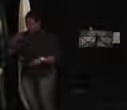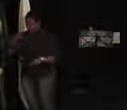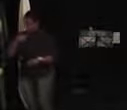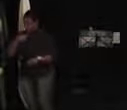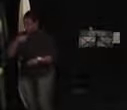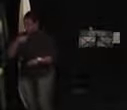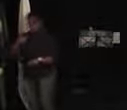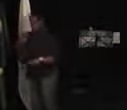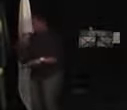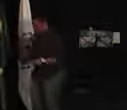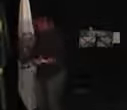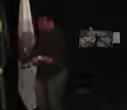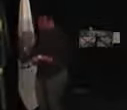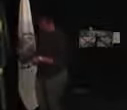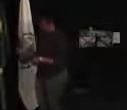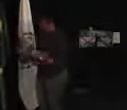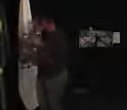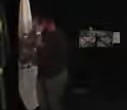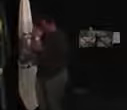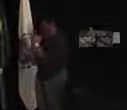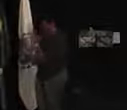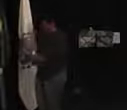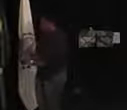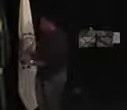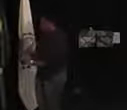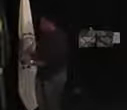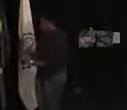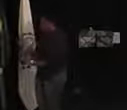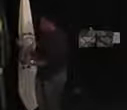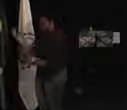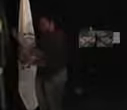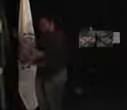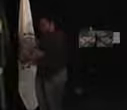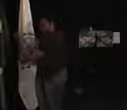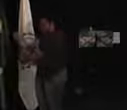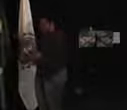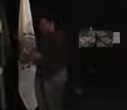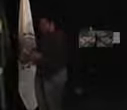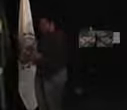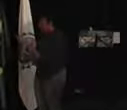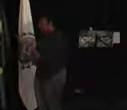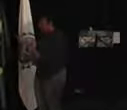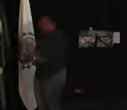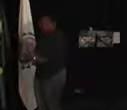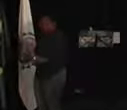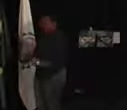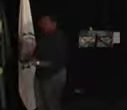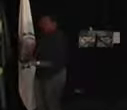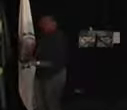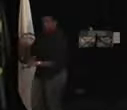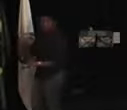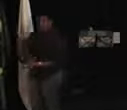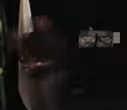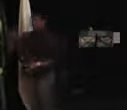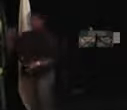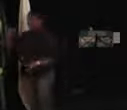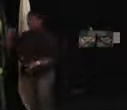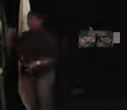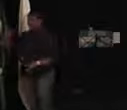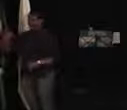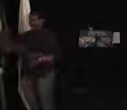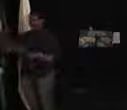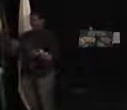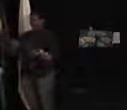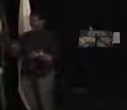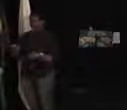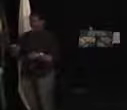não, e aí eu ouço que ela tem a me dizer: o TDA não é assim. O TDA ele